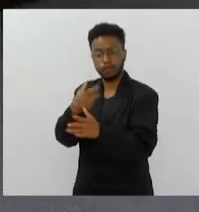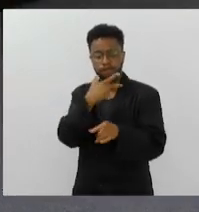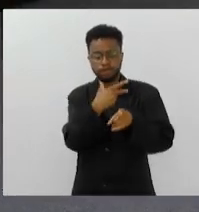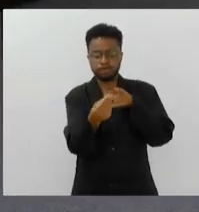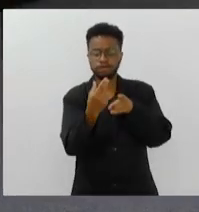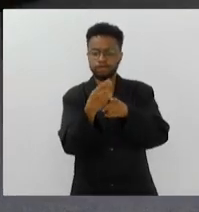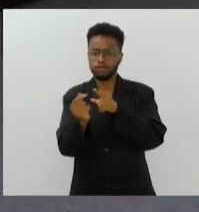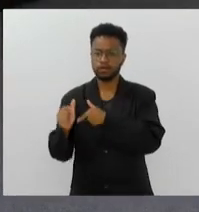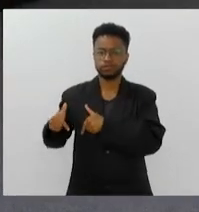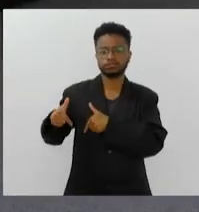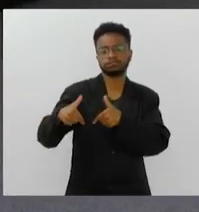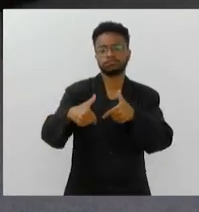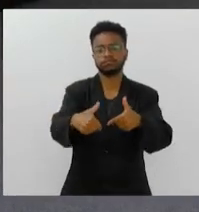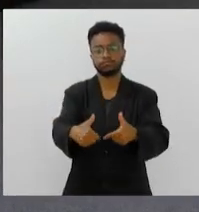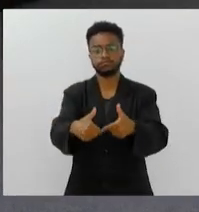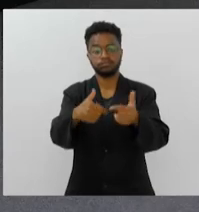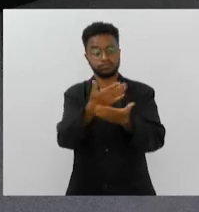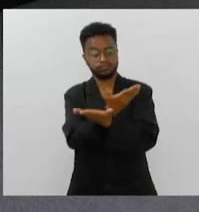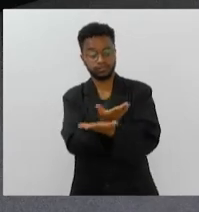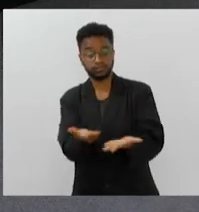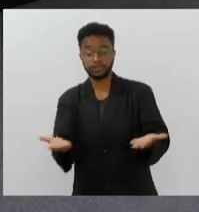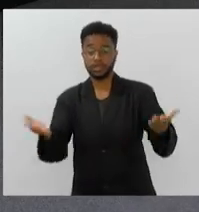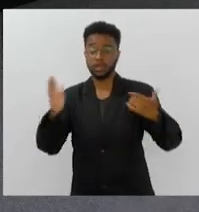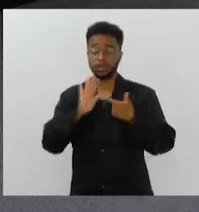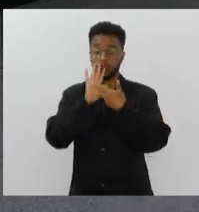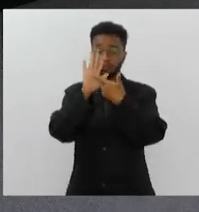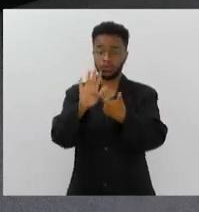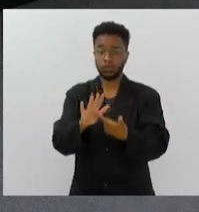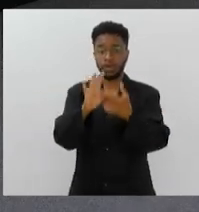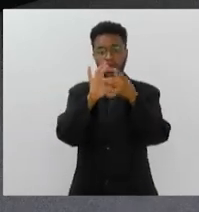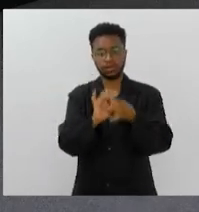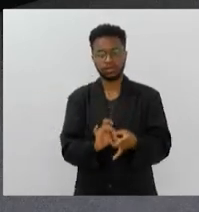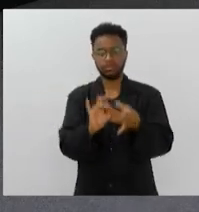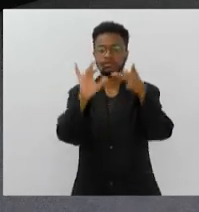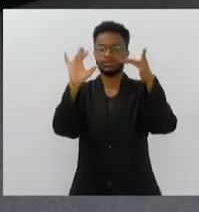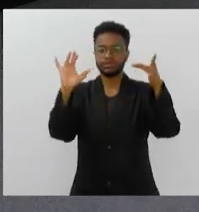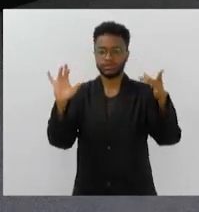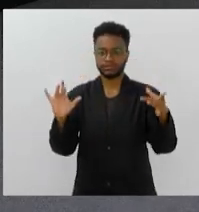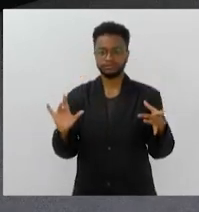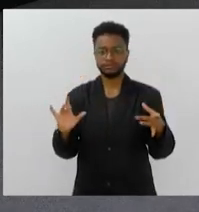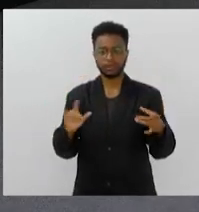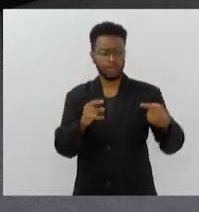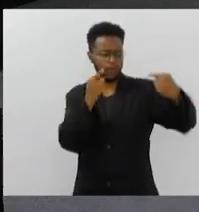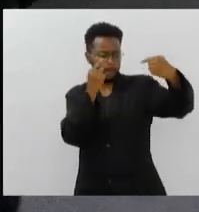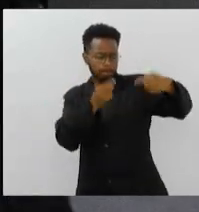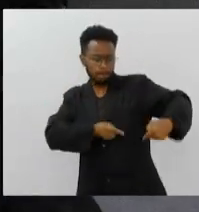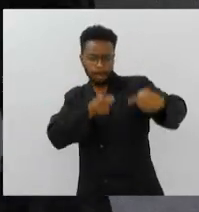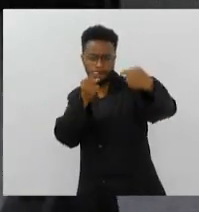Conquistar com braço forte em teu seio, ó liberdade.